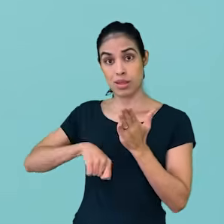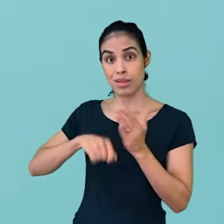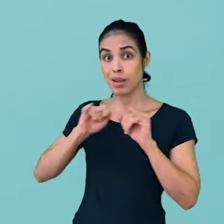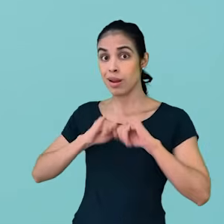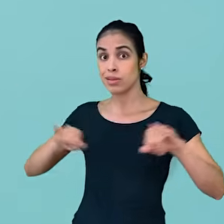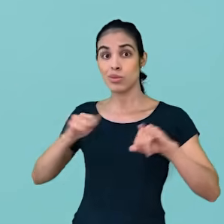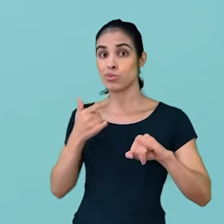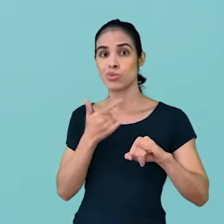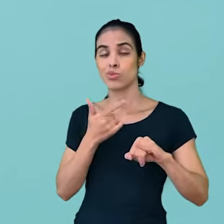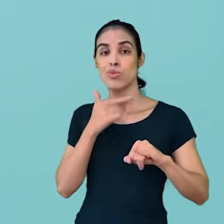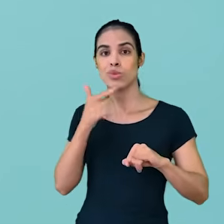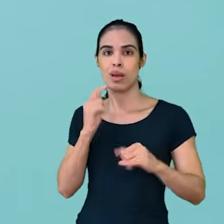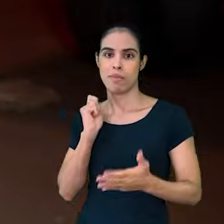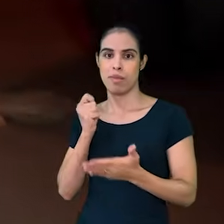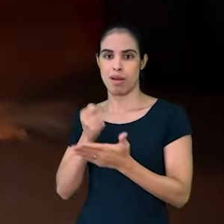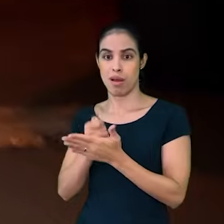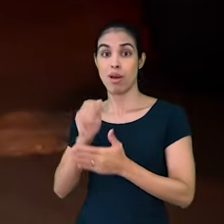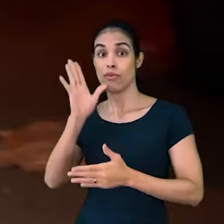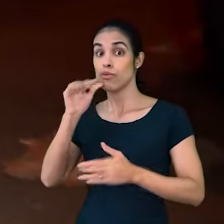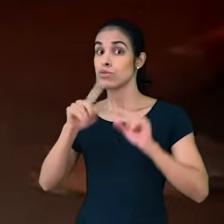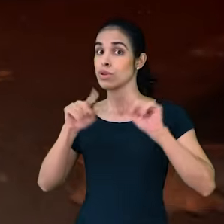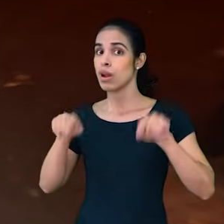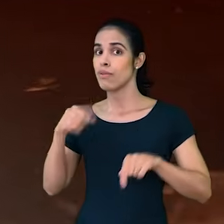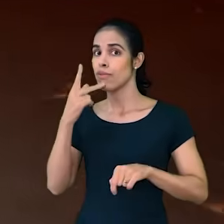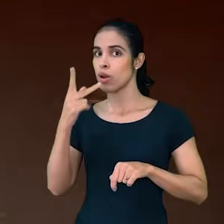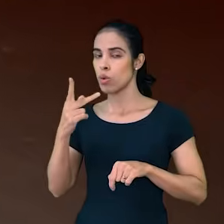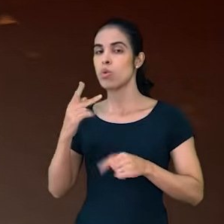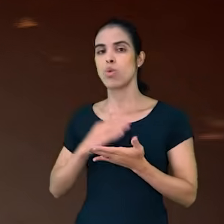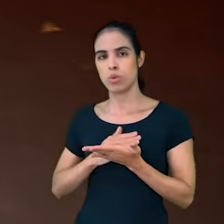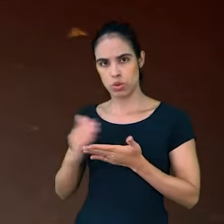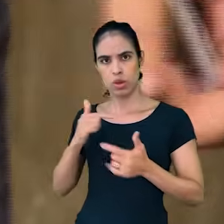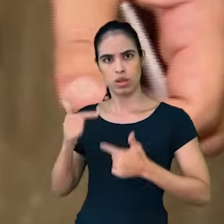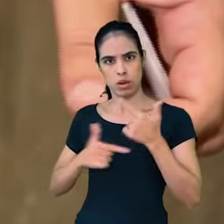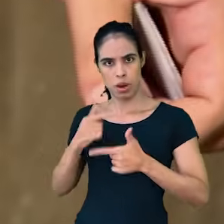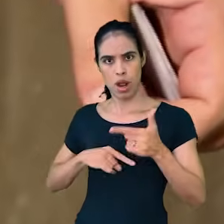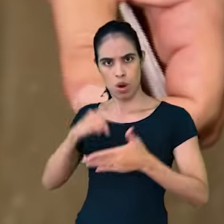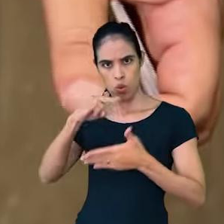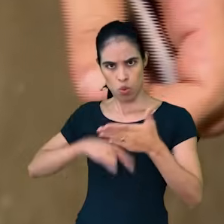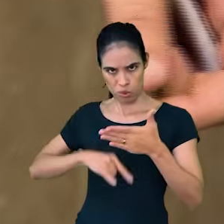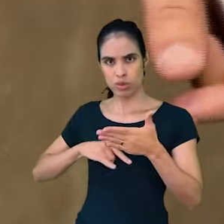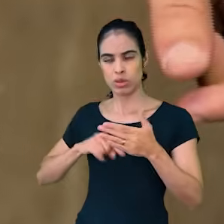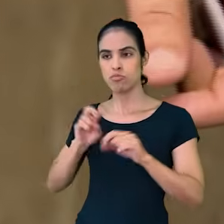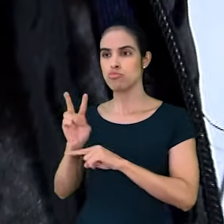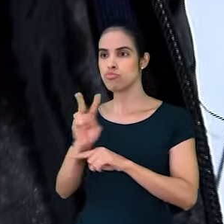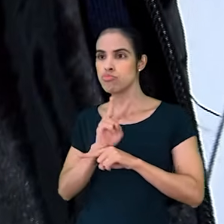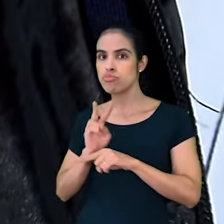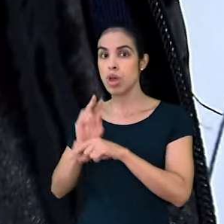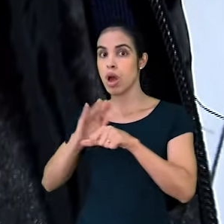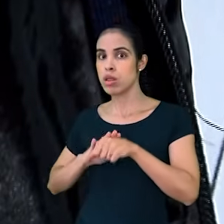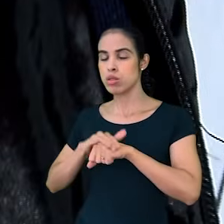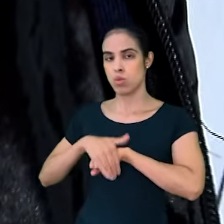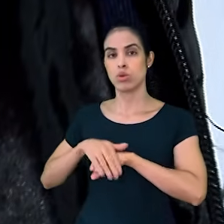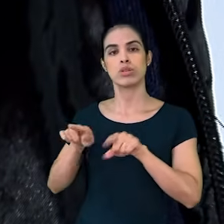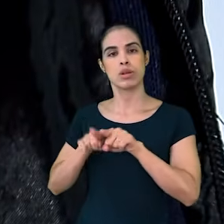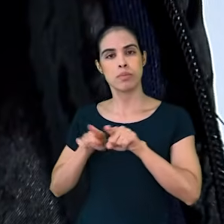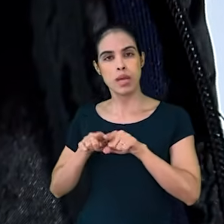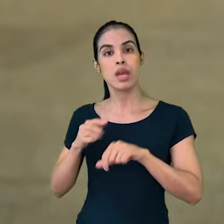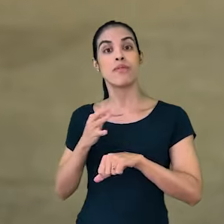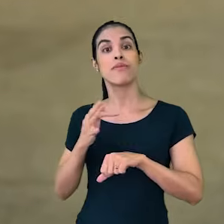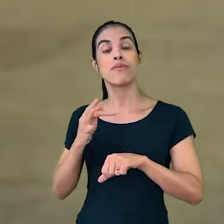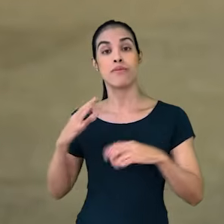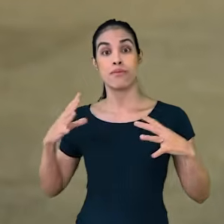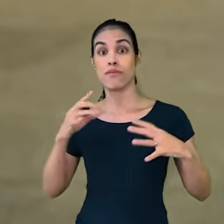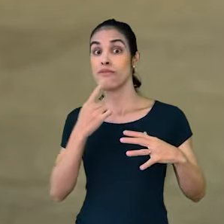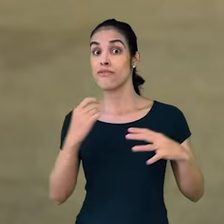para conceder o benefício. O empregado disse que foi contratado como vigia noturno e que trabalhava em